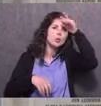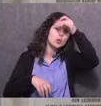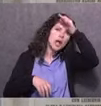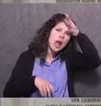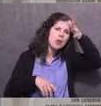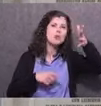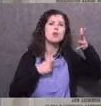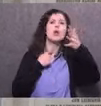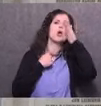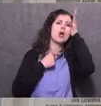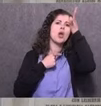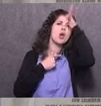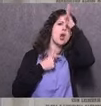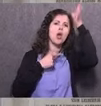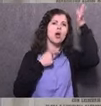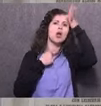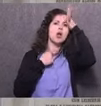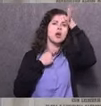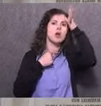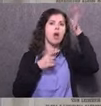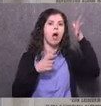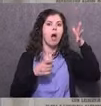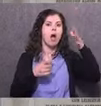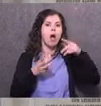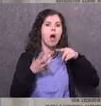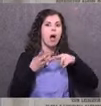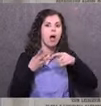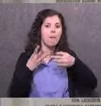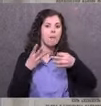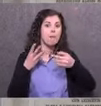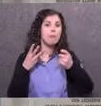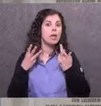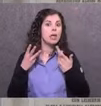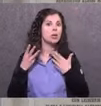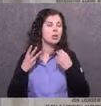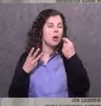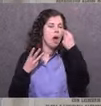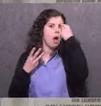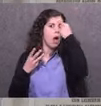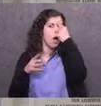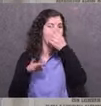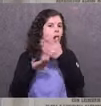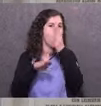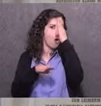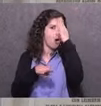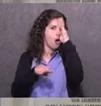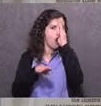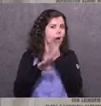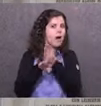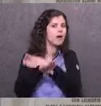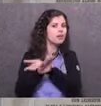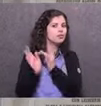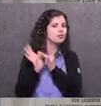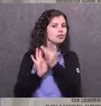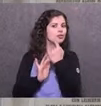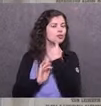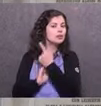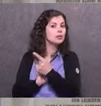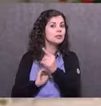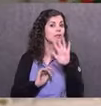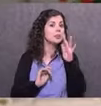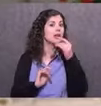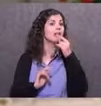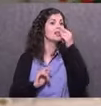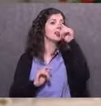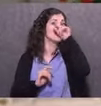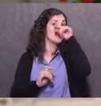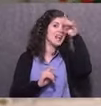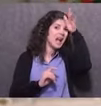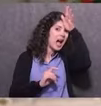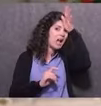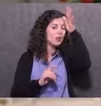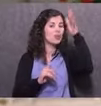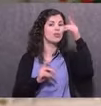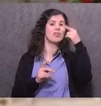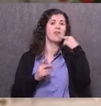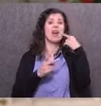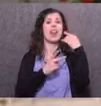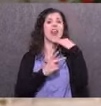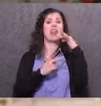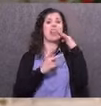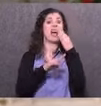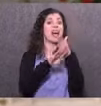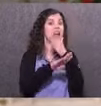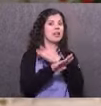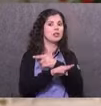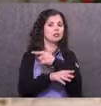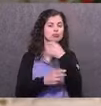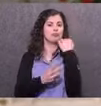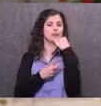Então Pedro lembrou-se das palavras que Jesus dissera: antes de o galo cantar, tu me negarás três vezes.